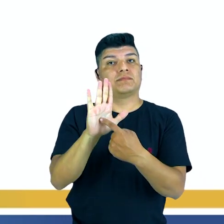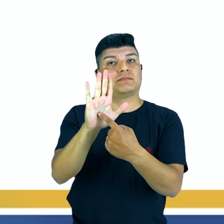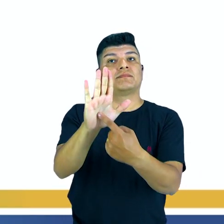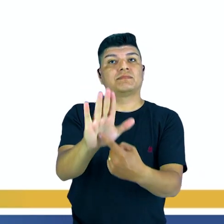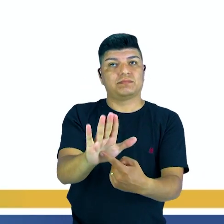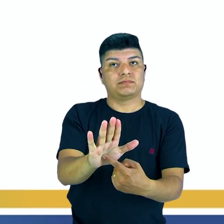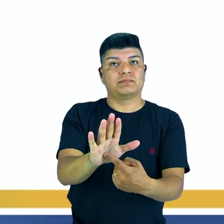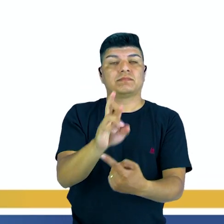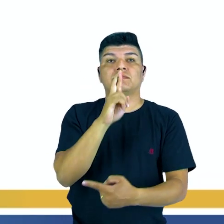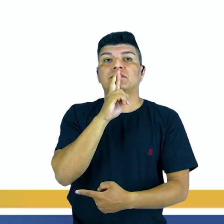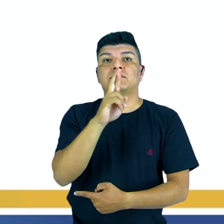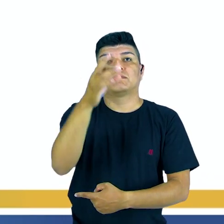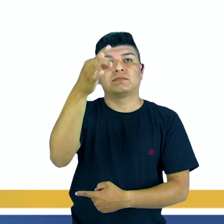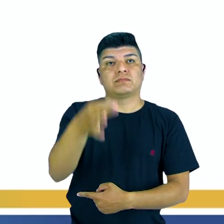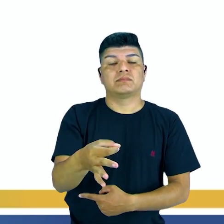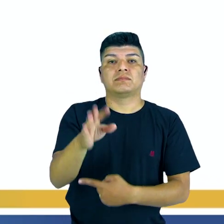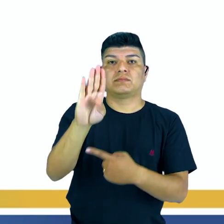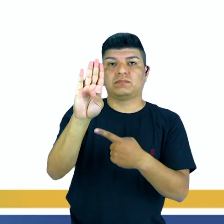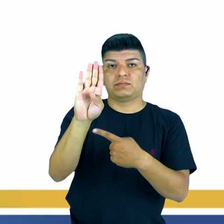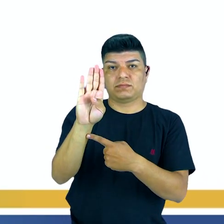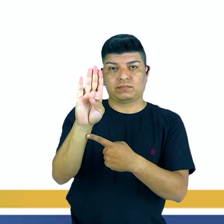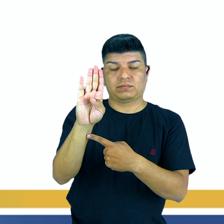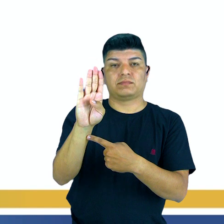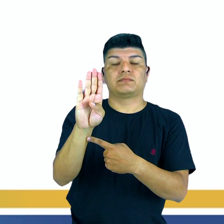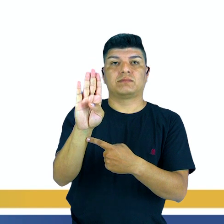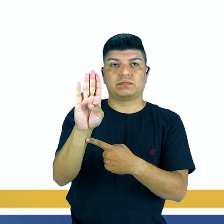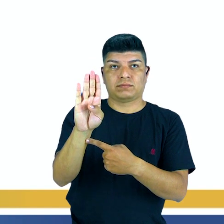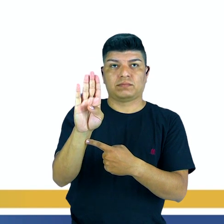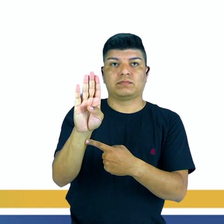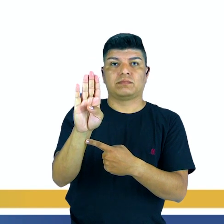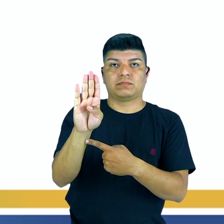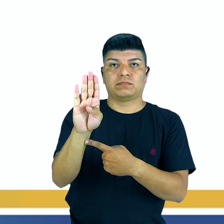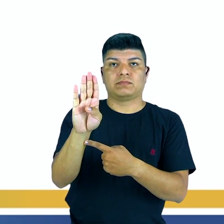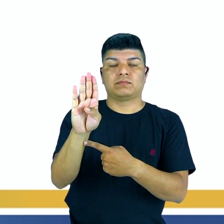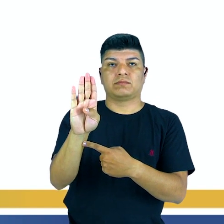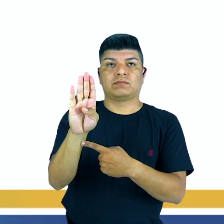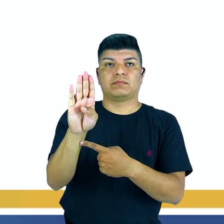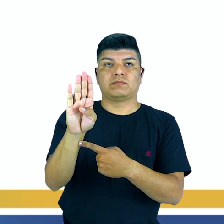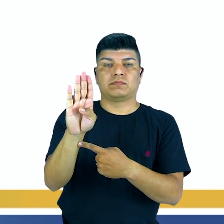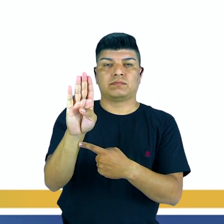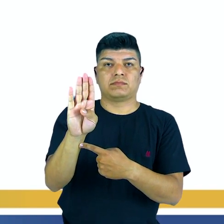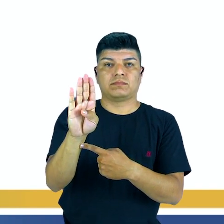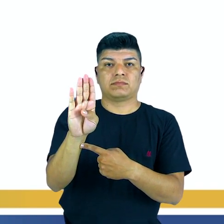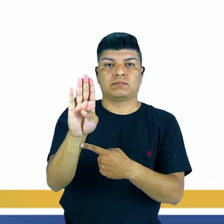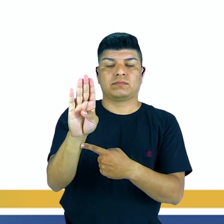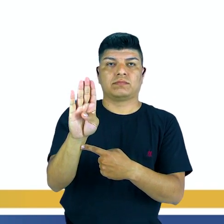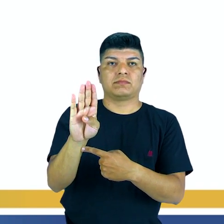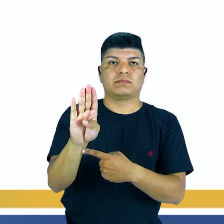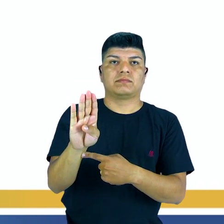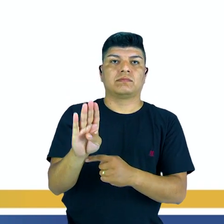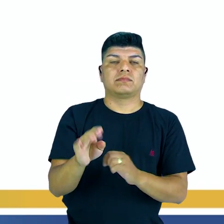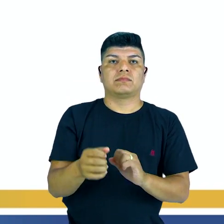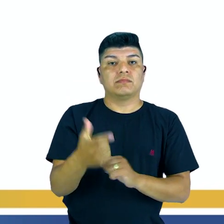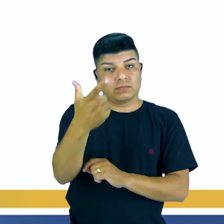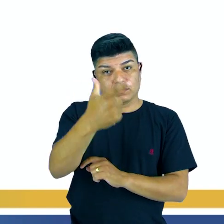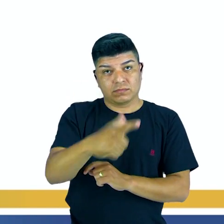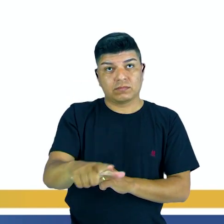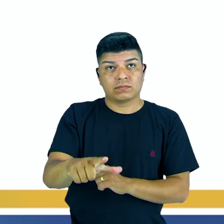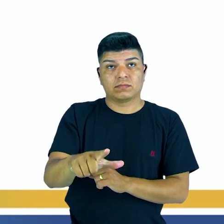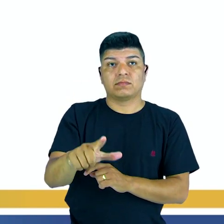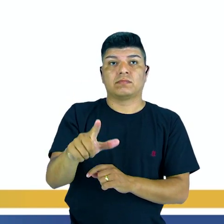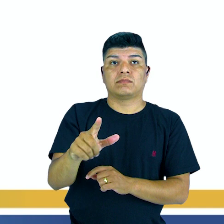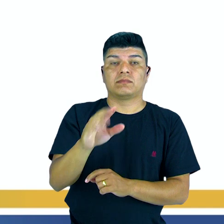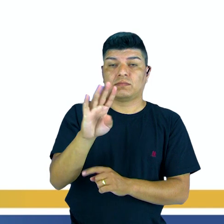A alternativa B. Noroeste, sudeste, sudoeste, sudeste e nordeste. Repetindo, letra